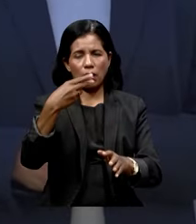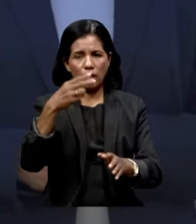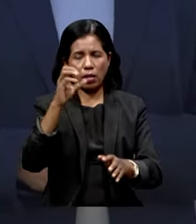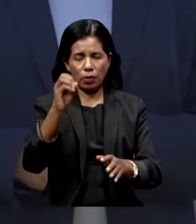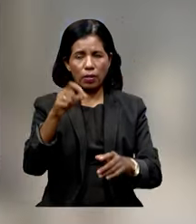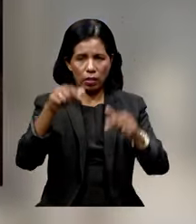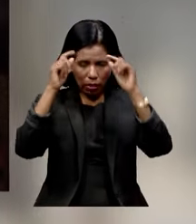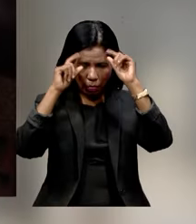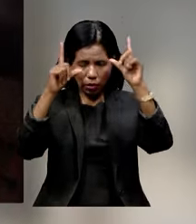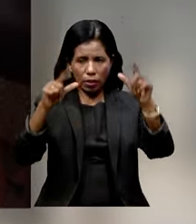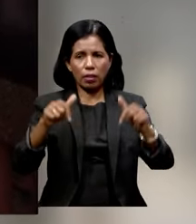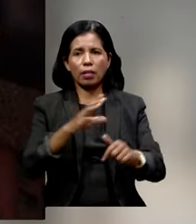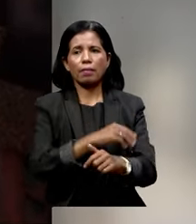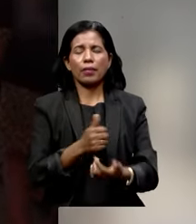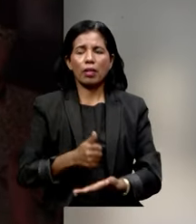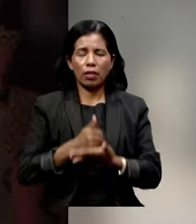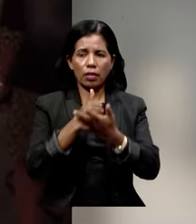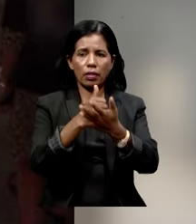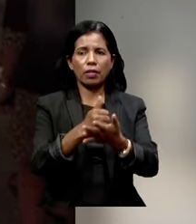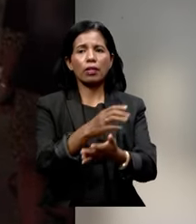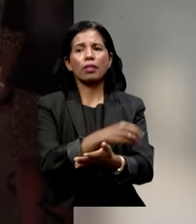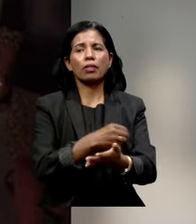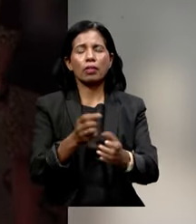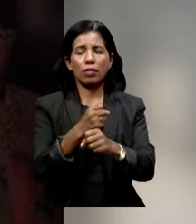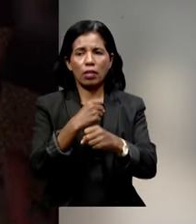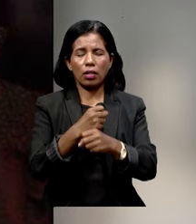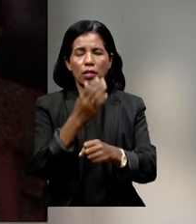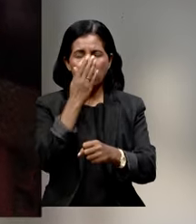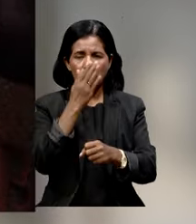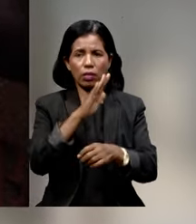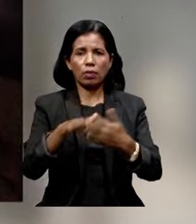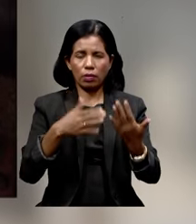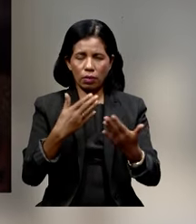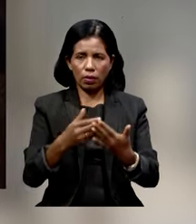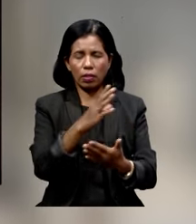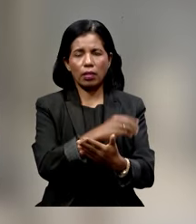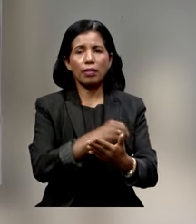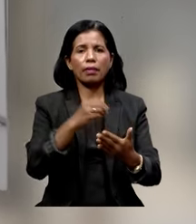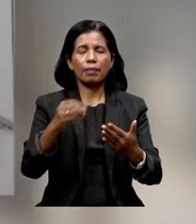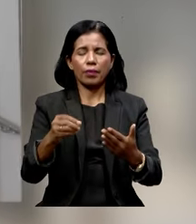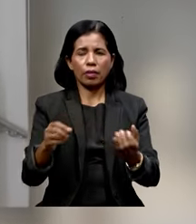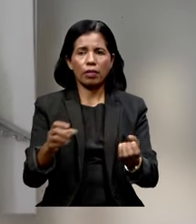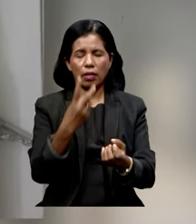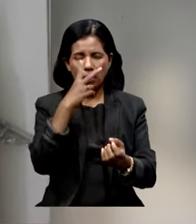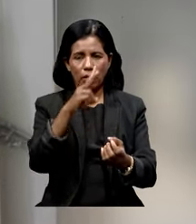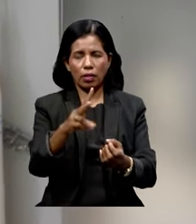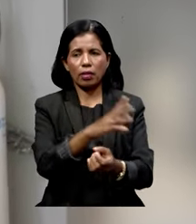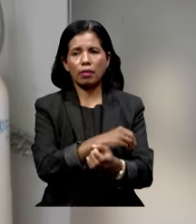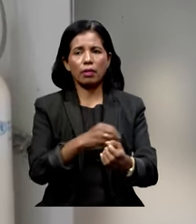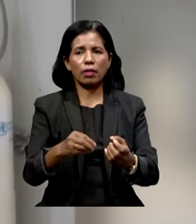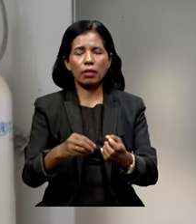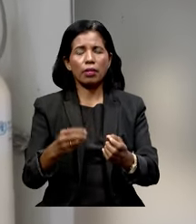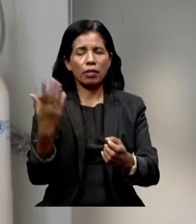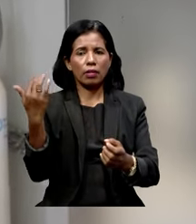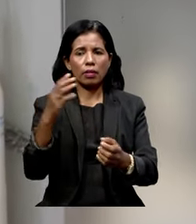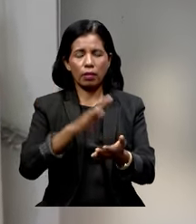Arvin Matur hateten facilidade hirak neve se produz oxigênio ne facilidade tecnologia o de converte anin regular bo oxigênio